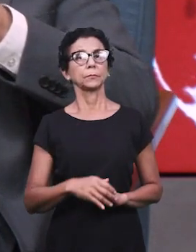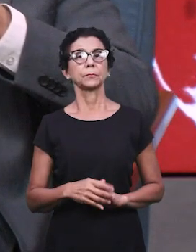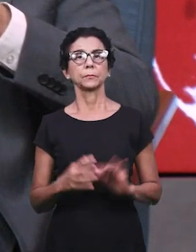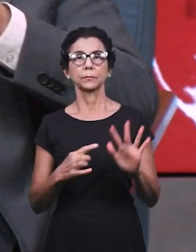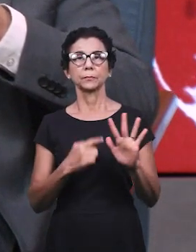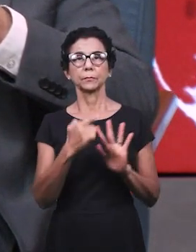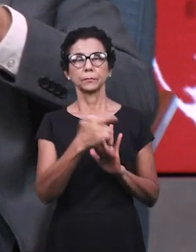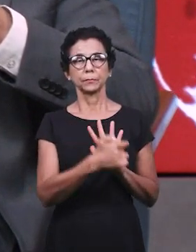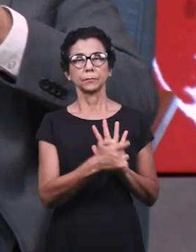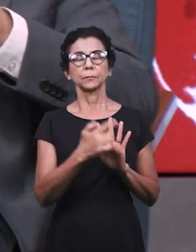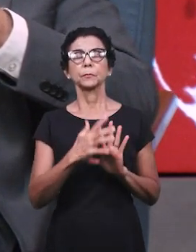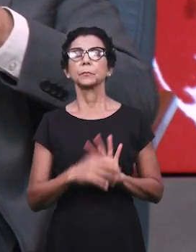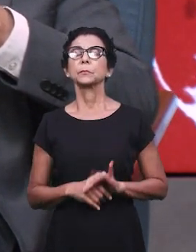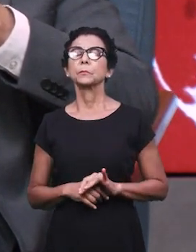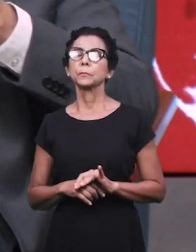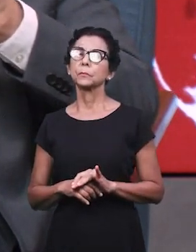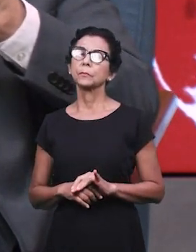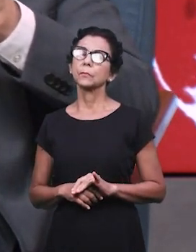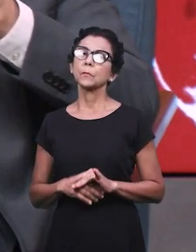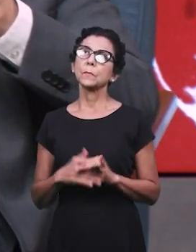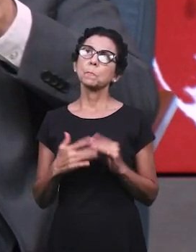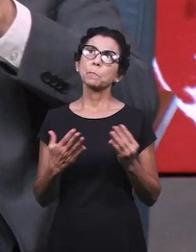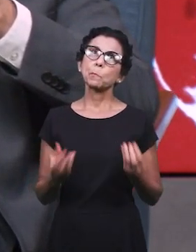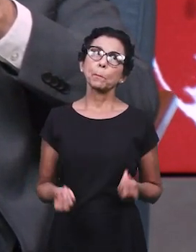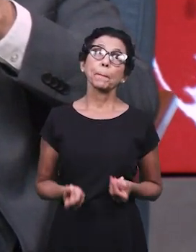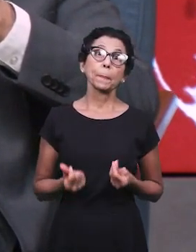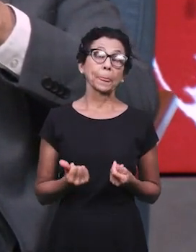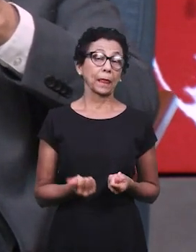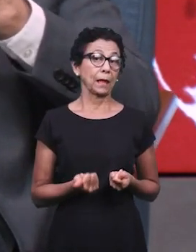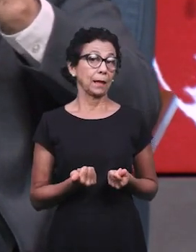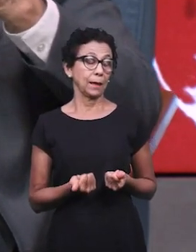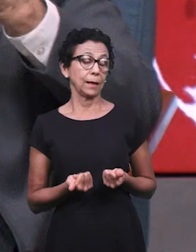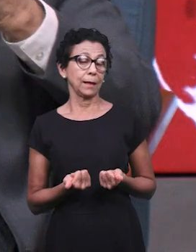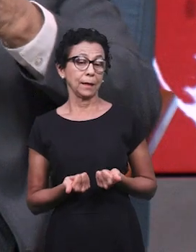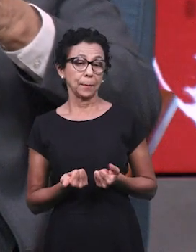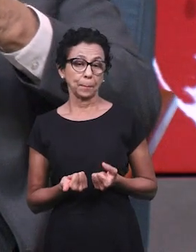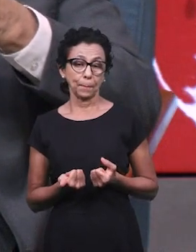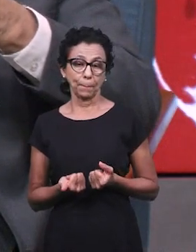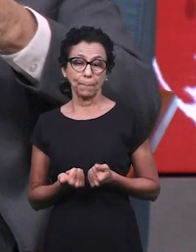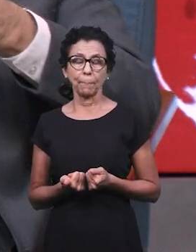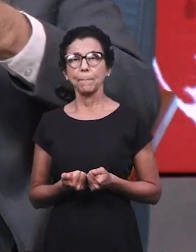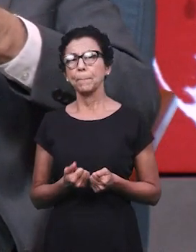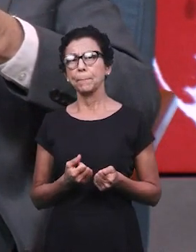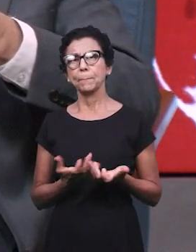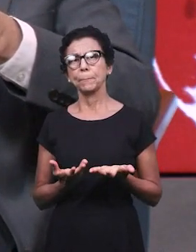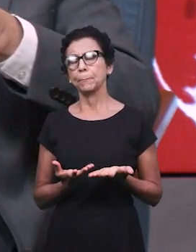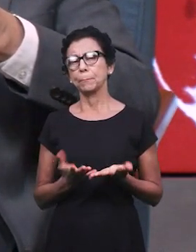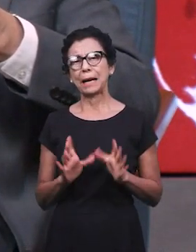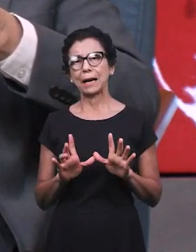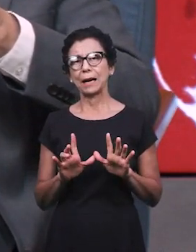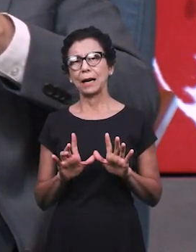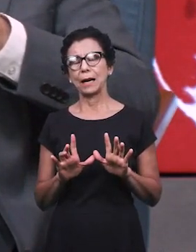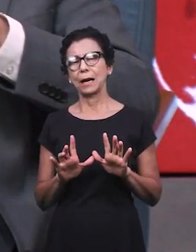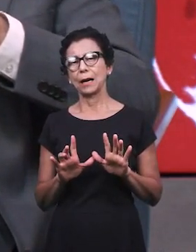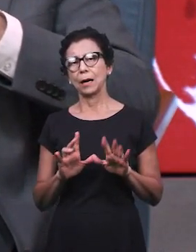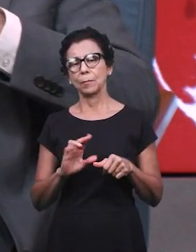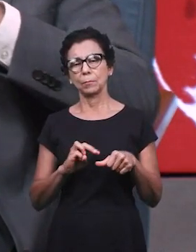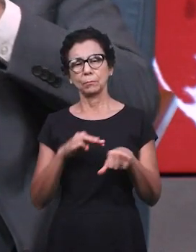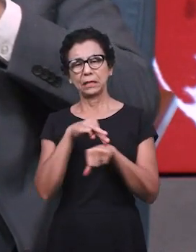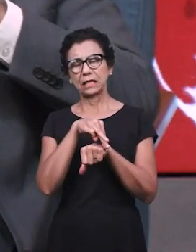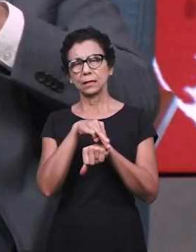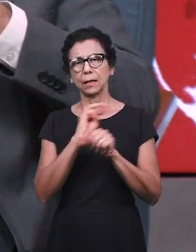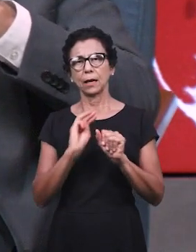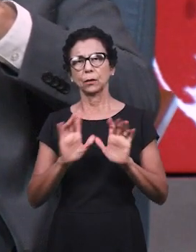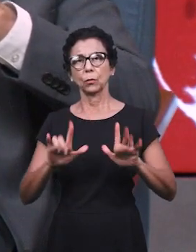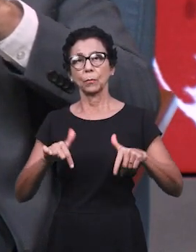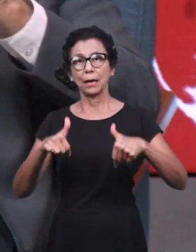Quando nós falamos de ministérios, nós estamos falando de uma ministração, não é uma